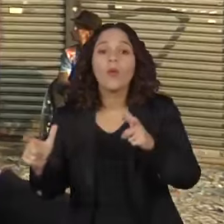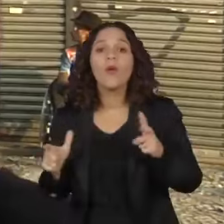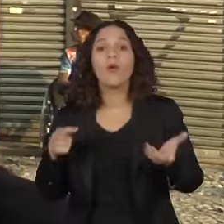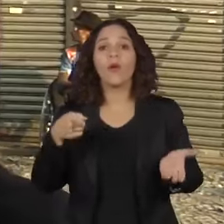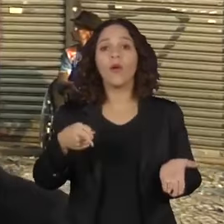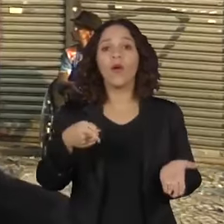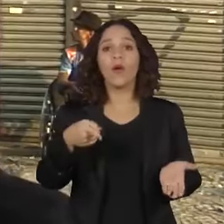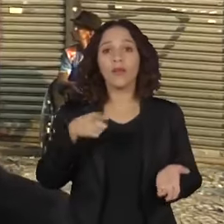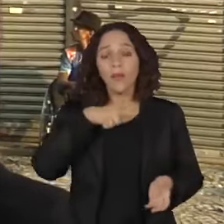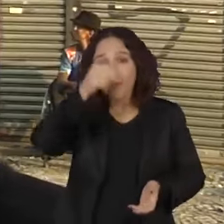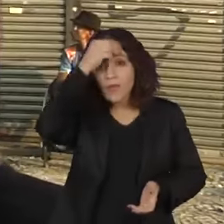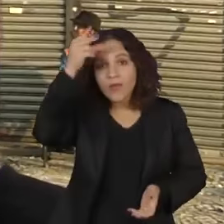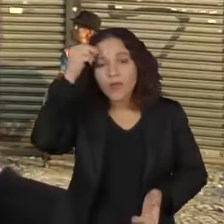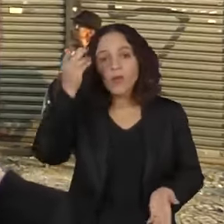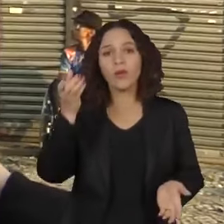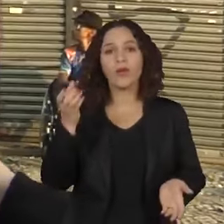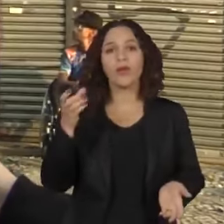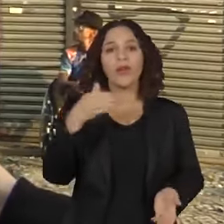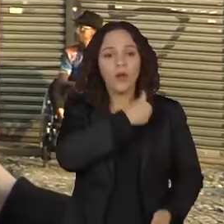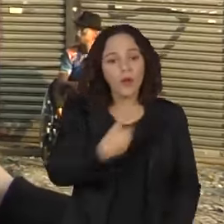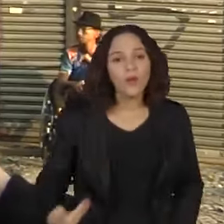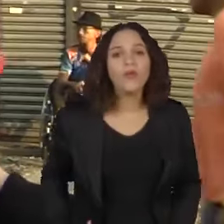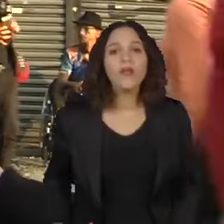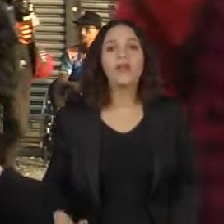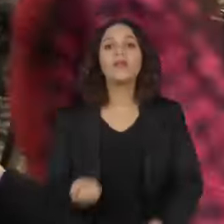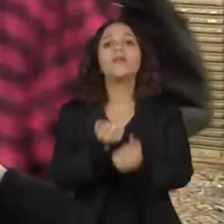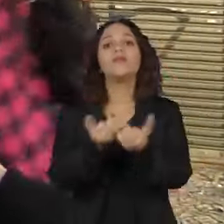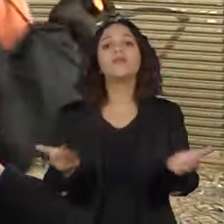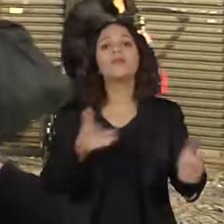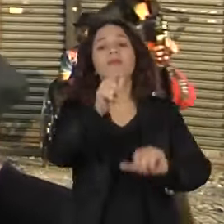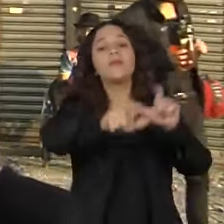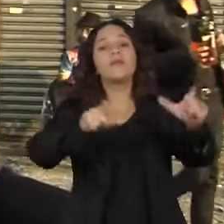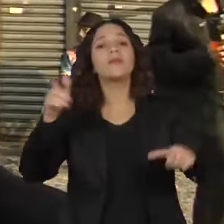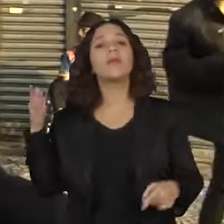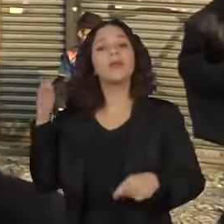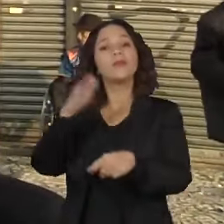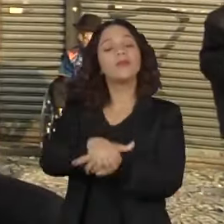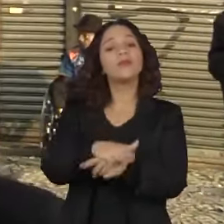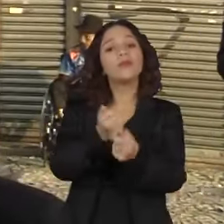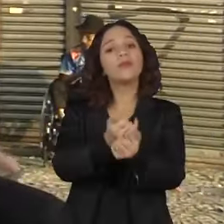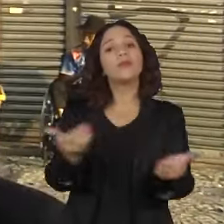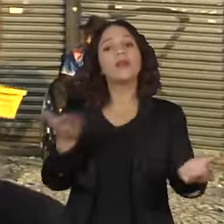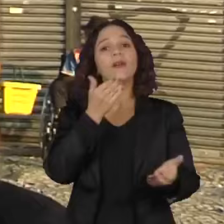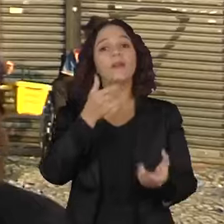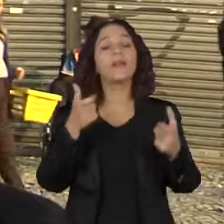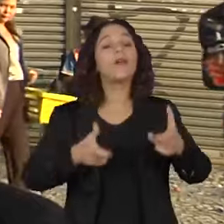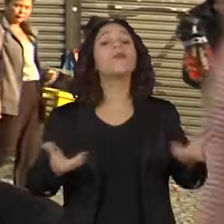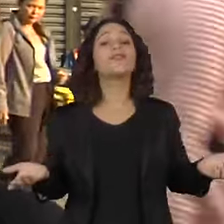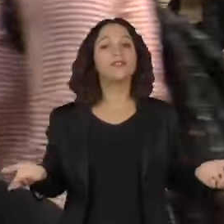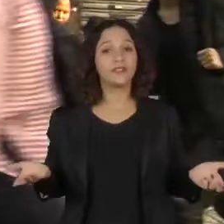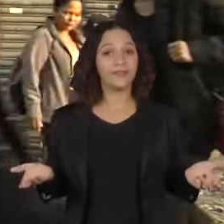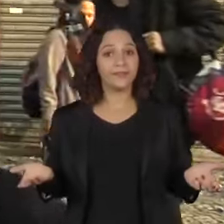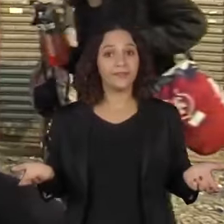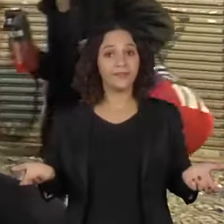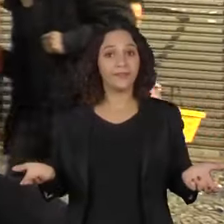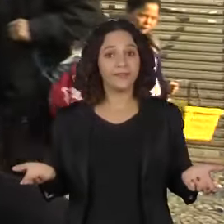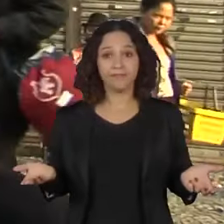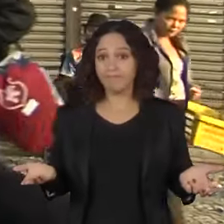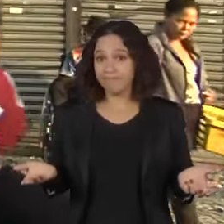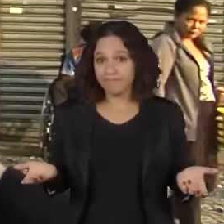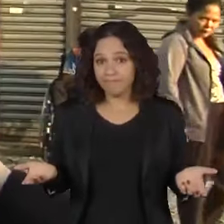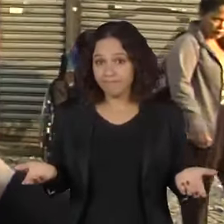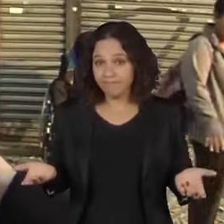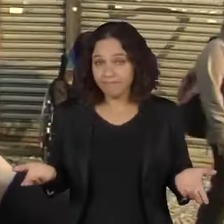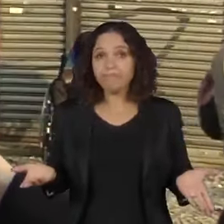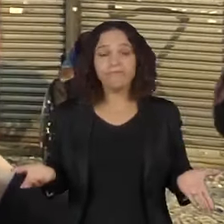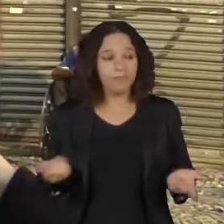ofertam para essas pessoas que querem contribuir para terminar com a miséria no país